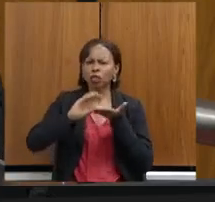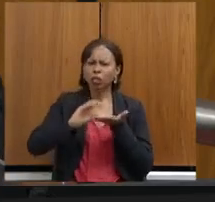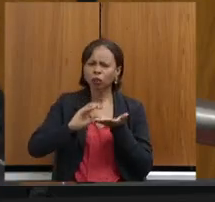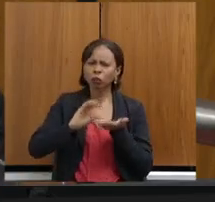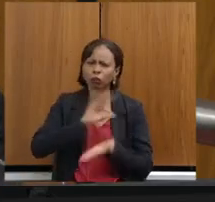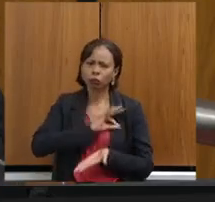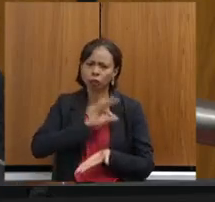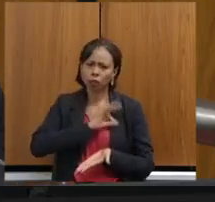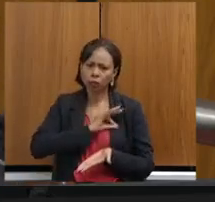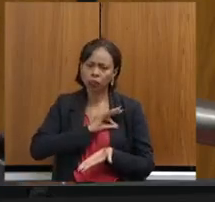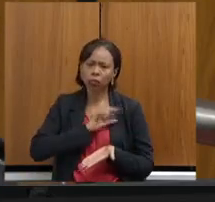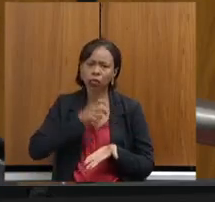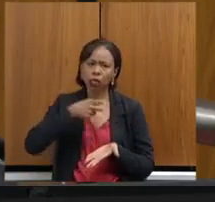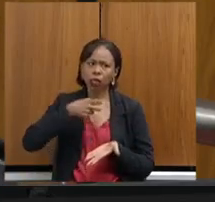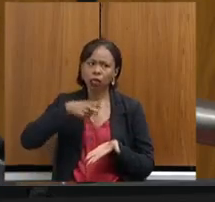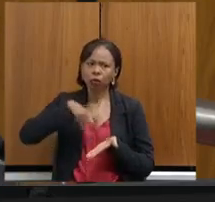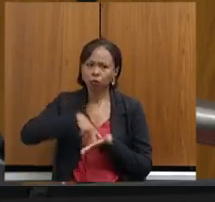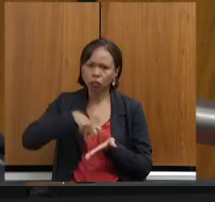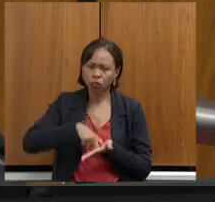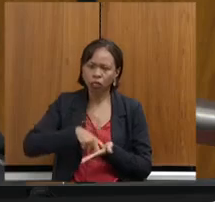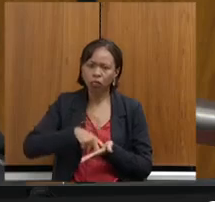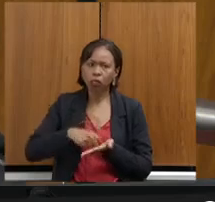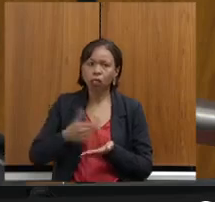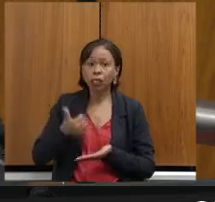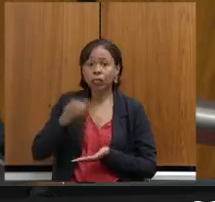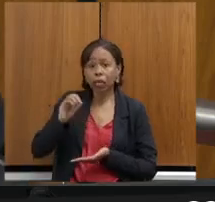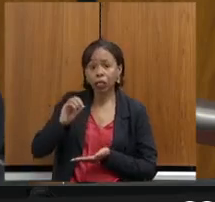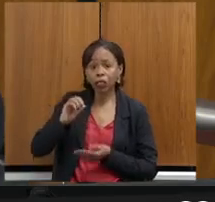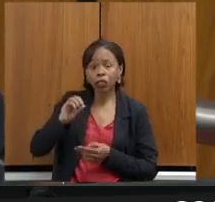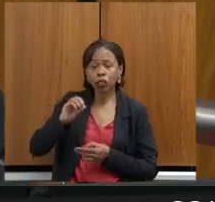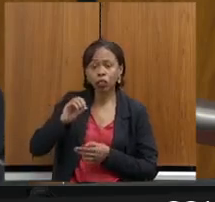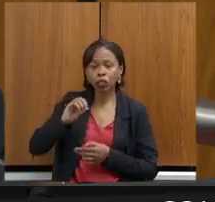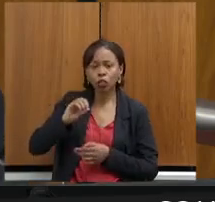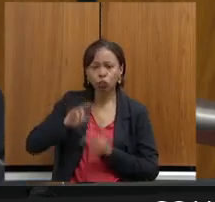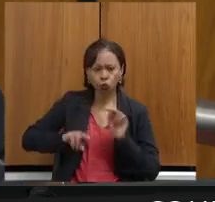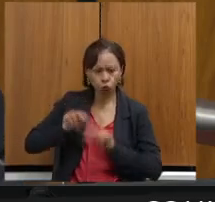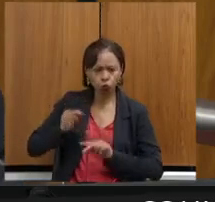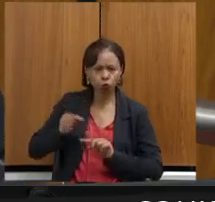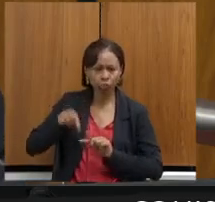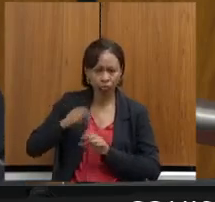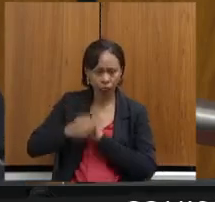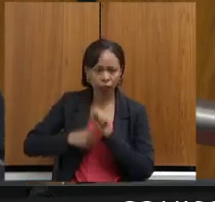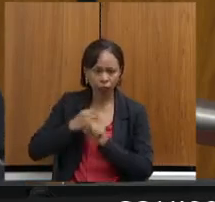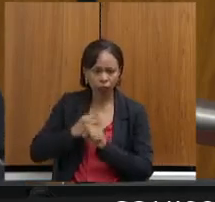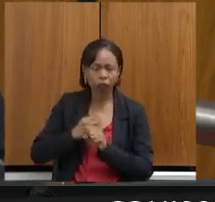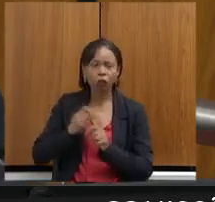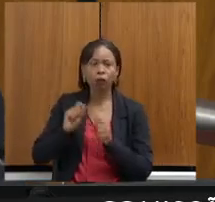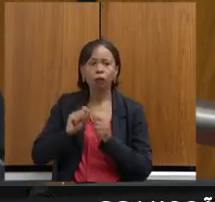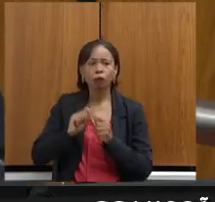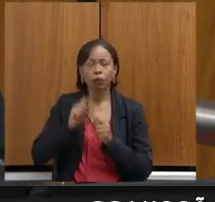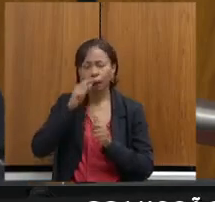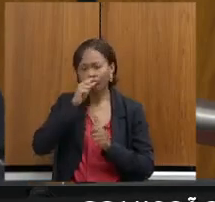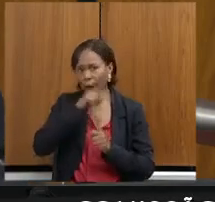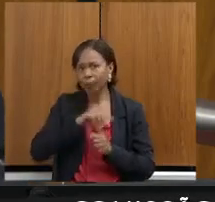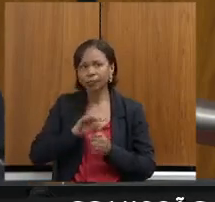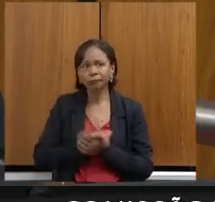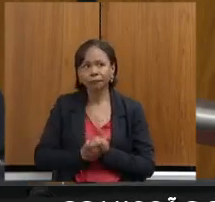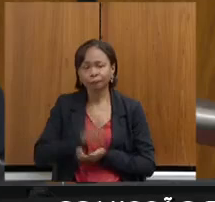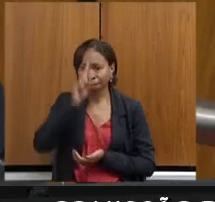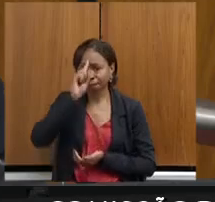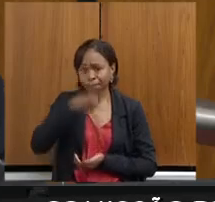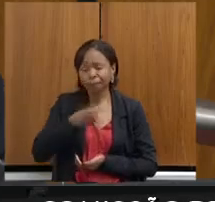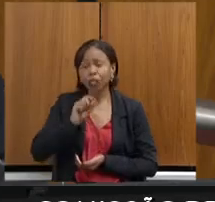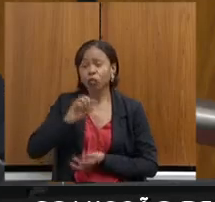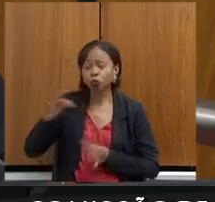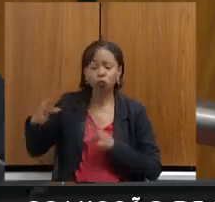dez de junho desse ano editou uma determinação que faz com que em todos os presídios federais sejam